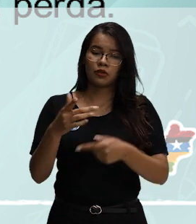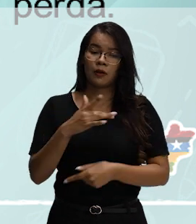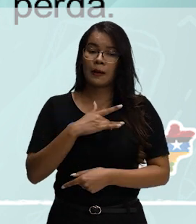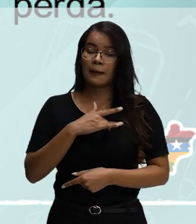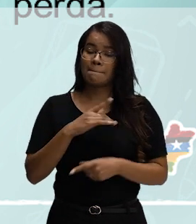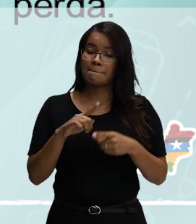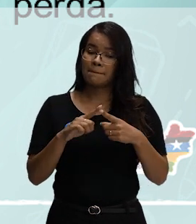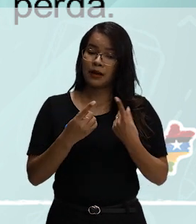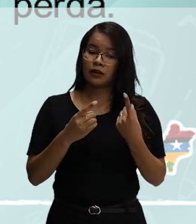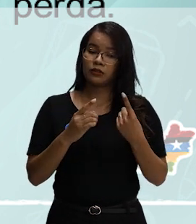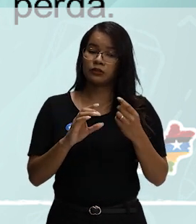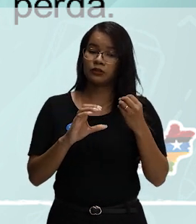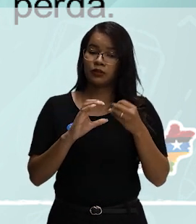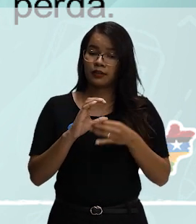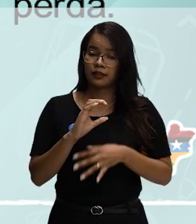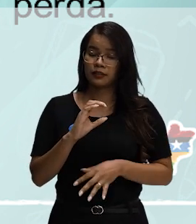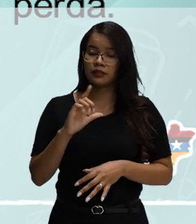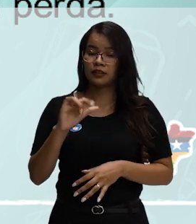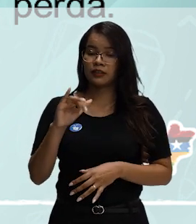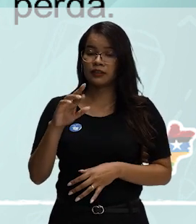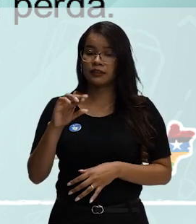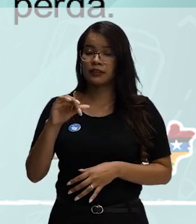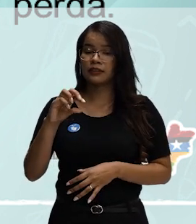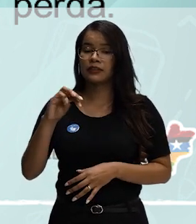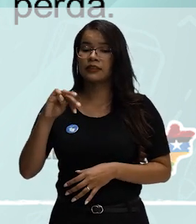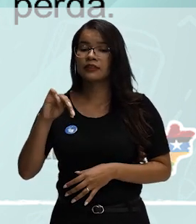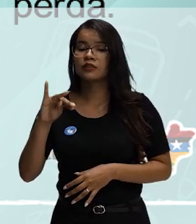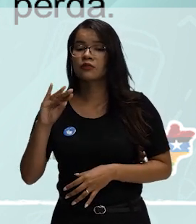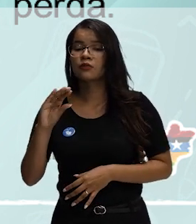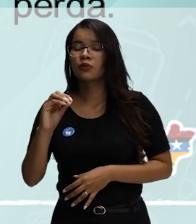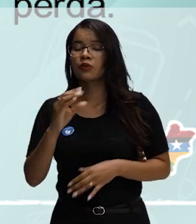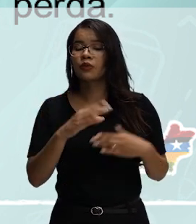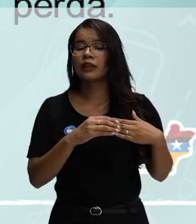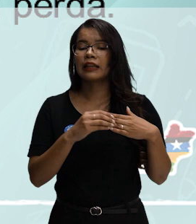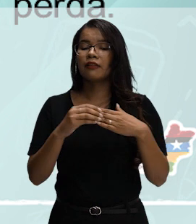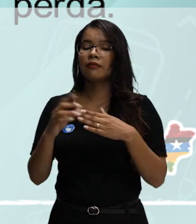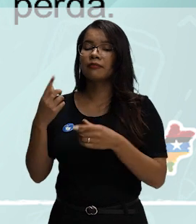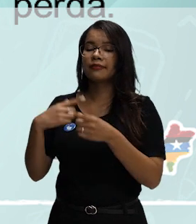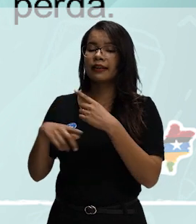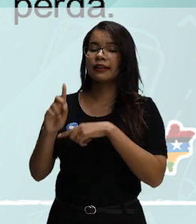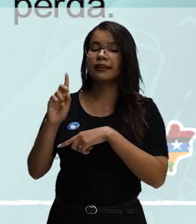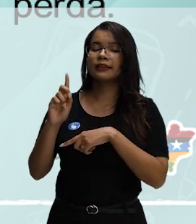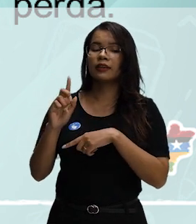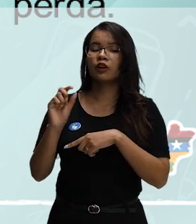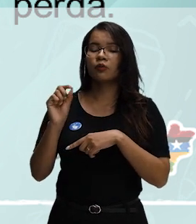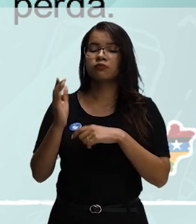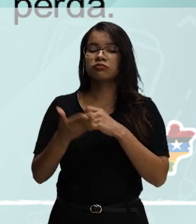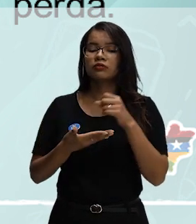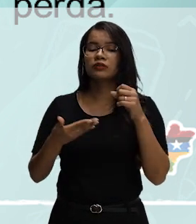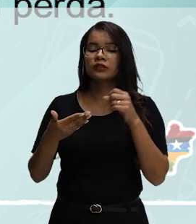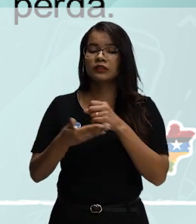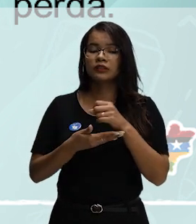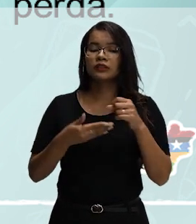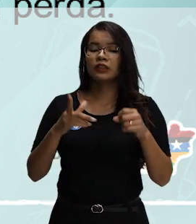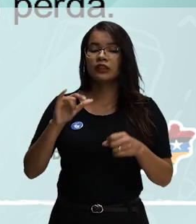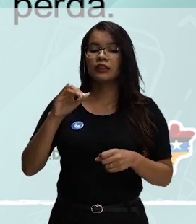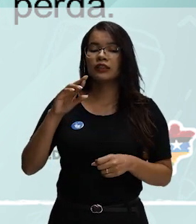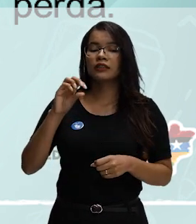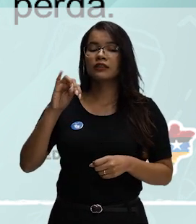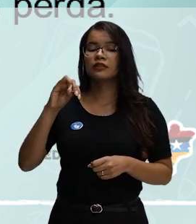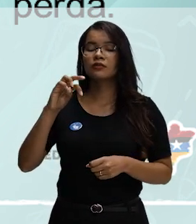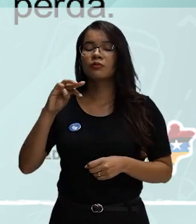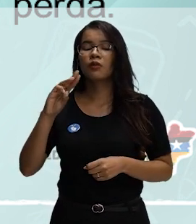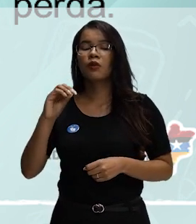o projeta para além desse momento específico. O fundamento desse lirismo é angústia alimentada pela constatação